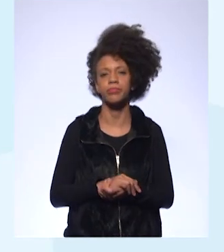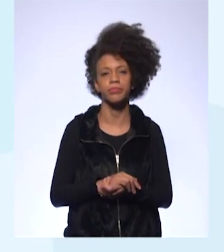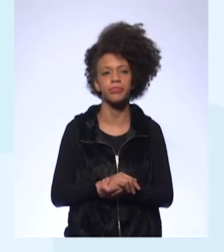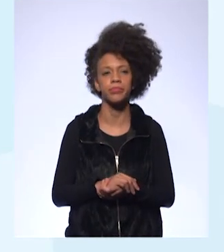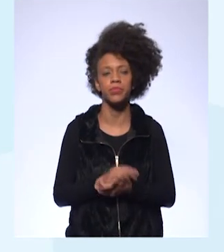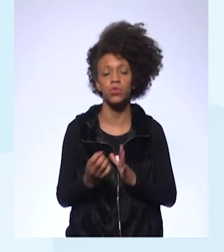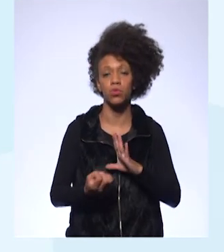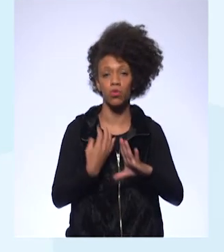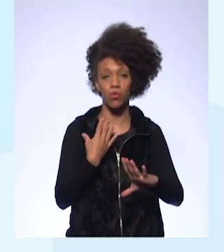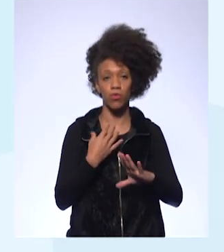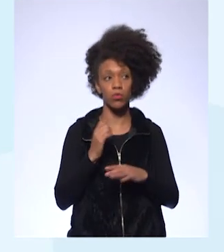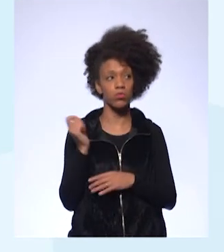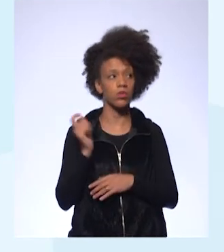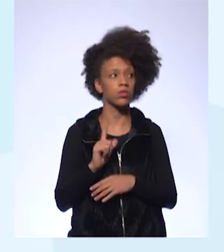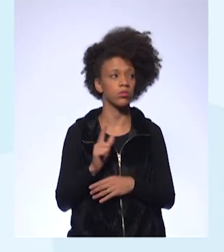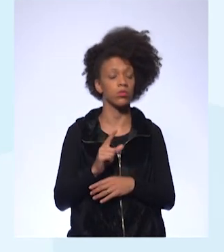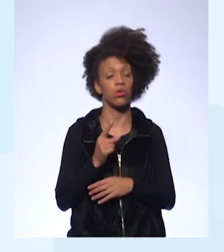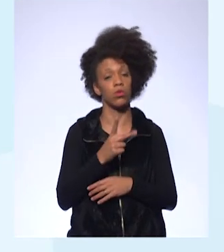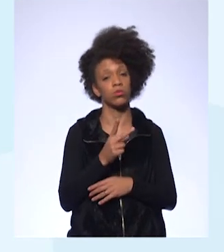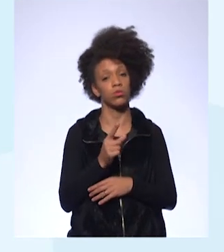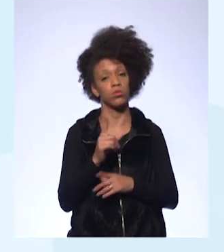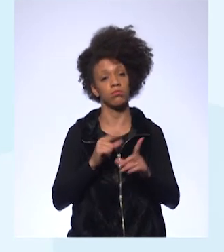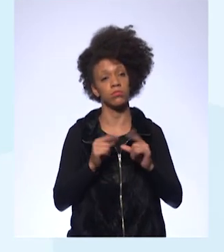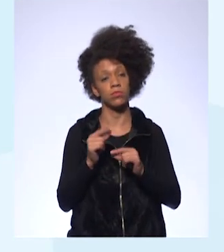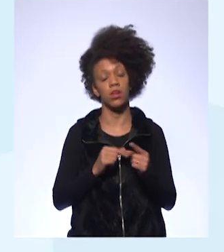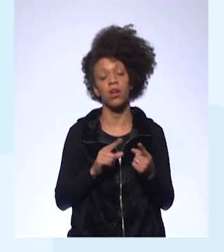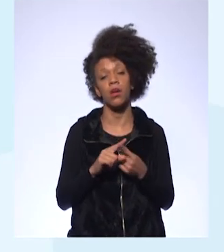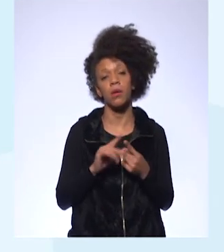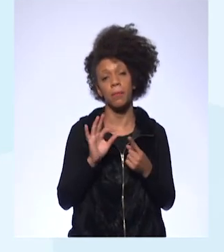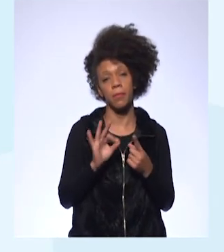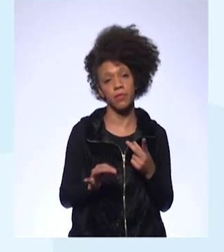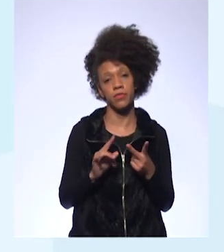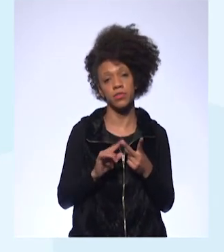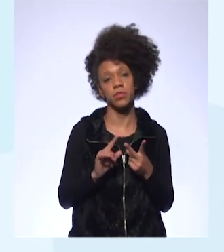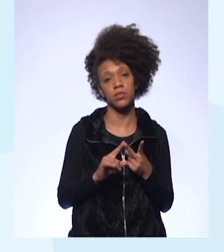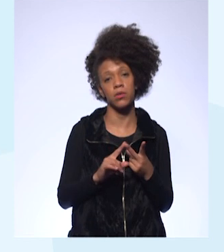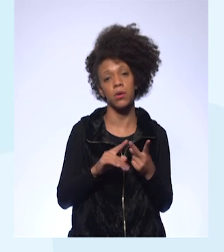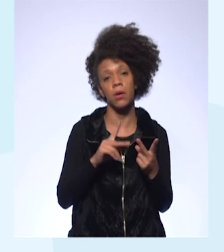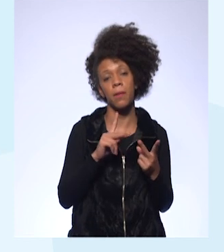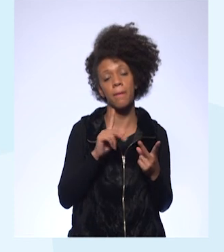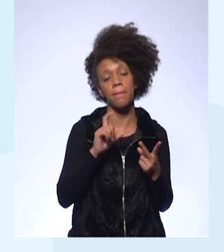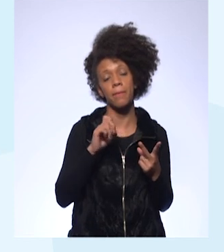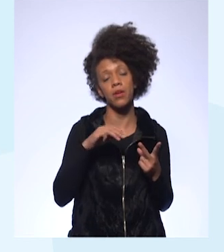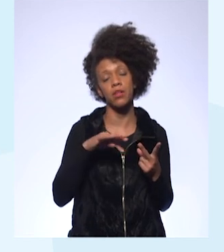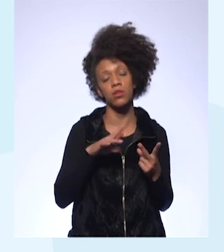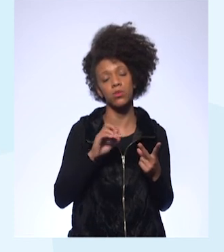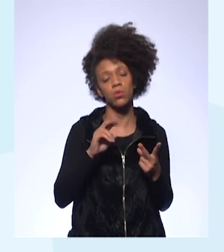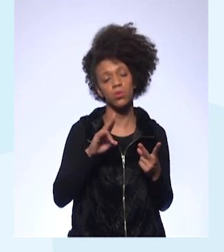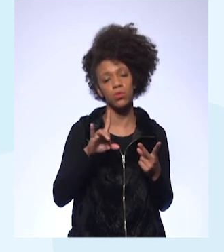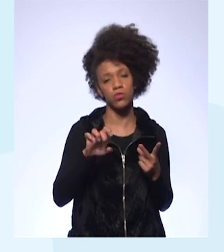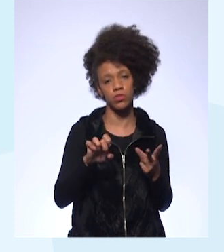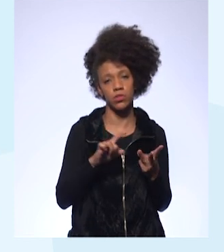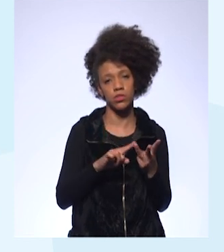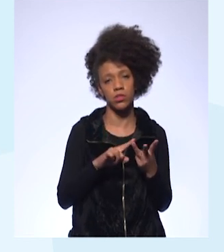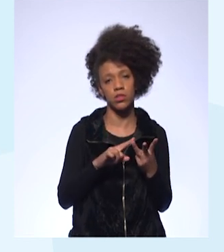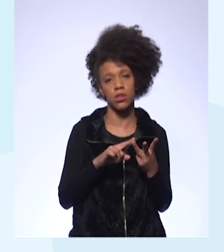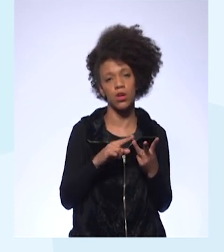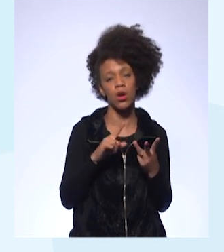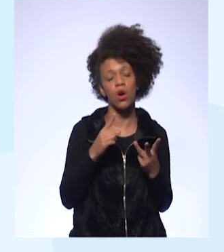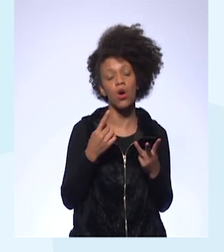As 12 estrelas significam perfeição, plenitude e unidade, e o círculo representa aí